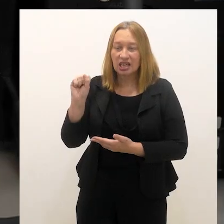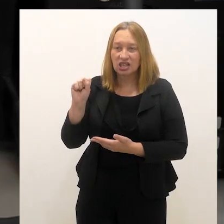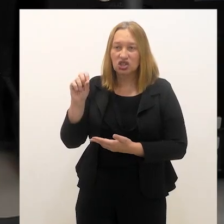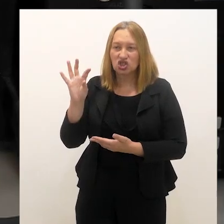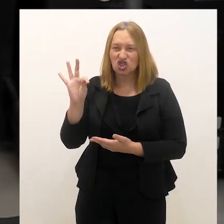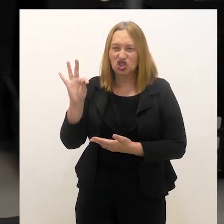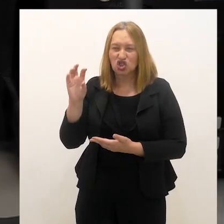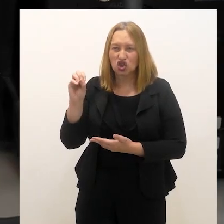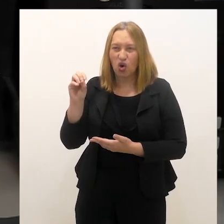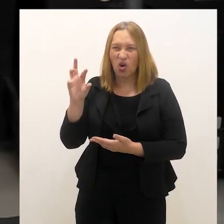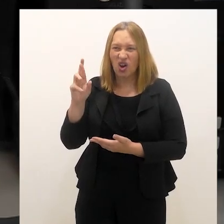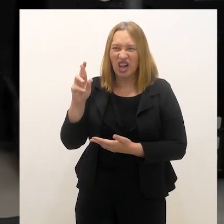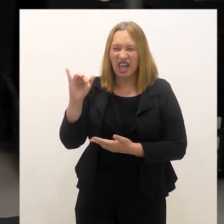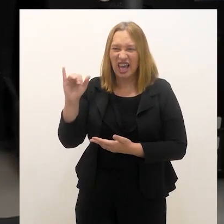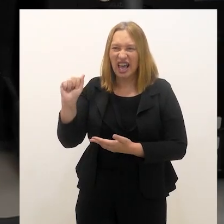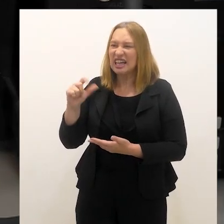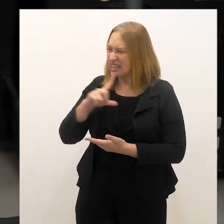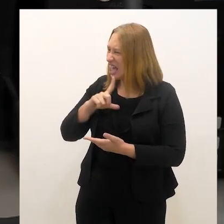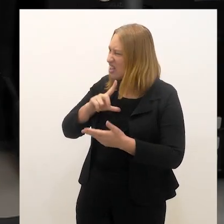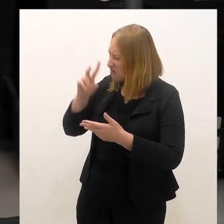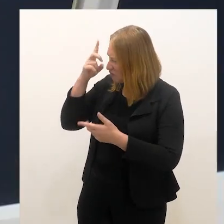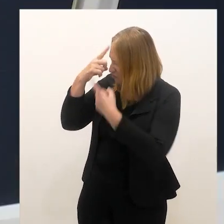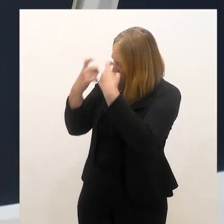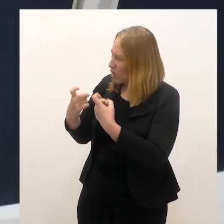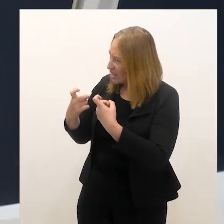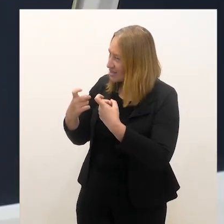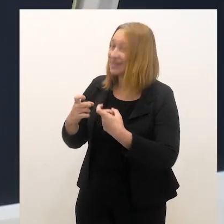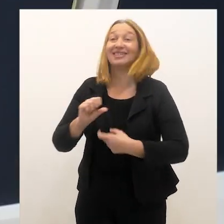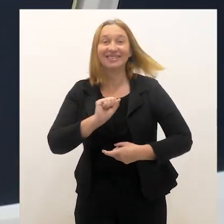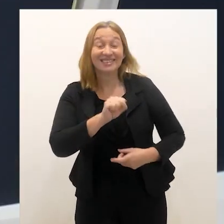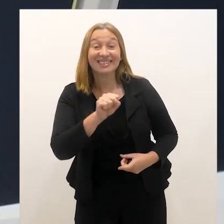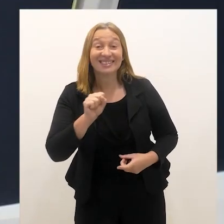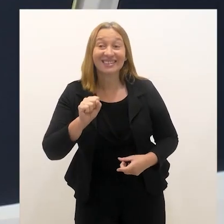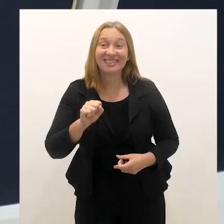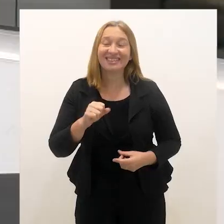momentos de violência armada aí? Olha, tem.